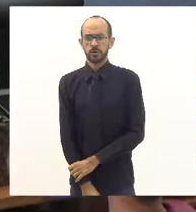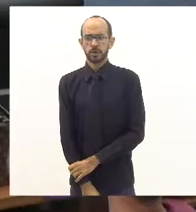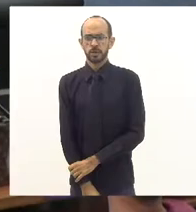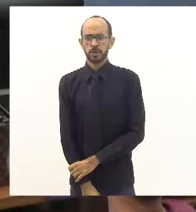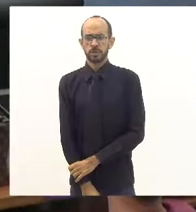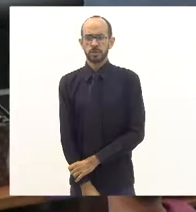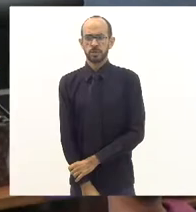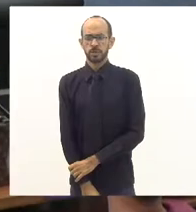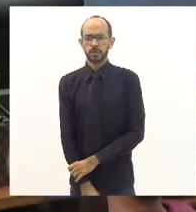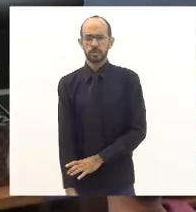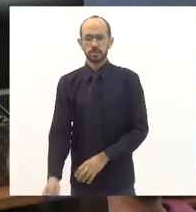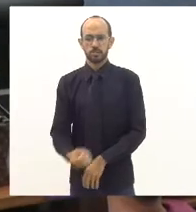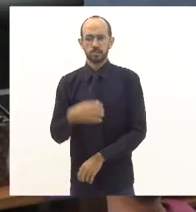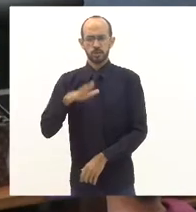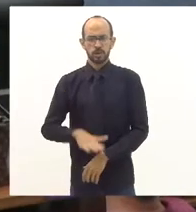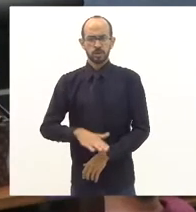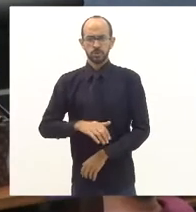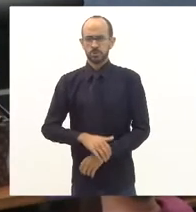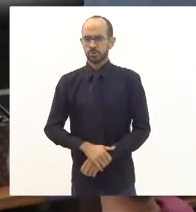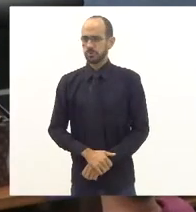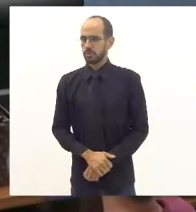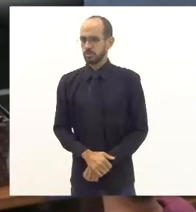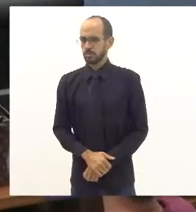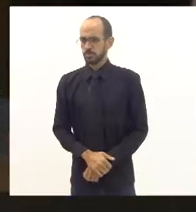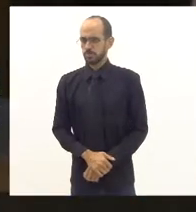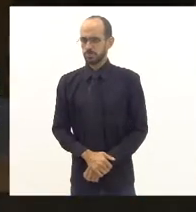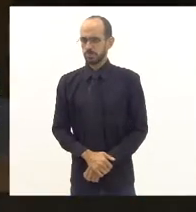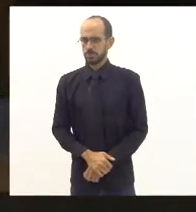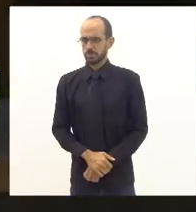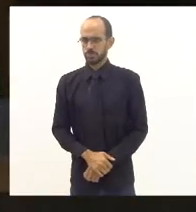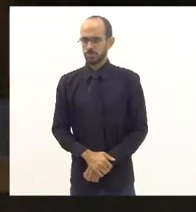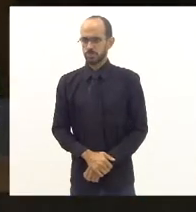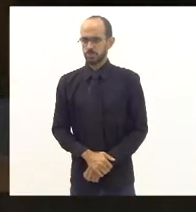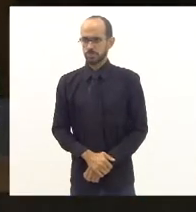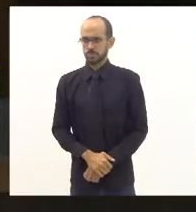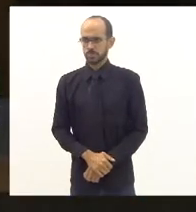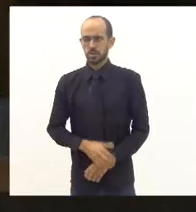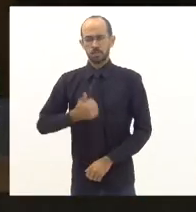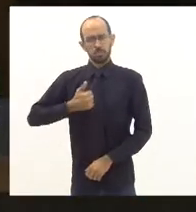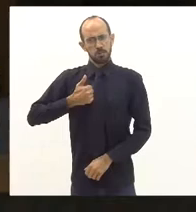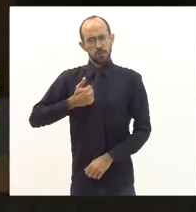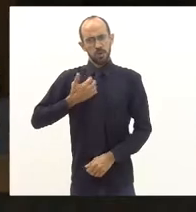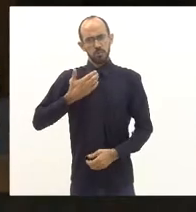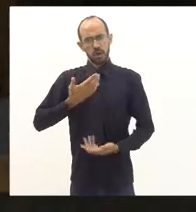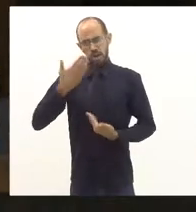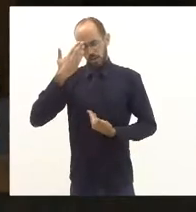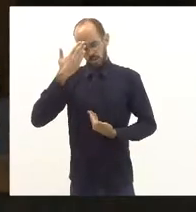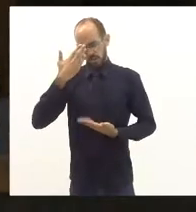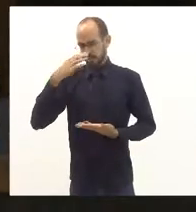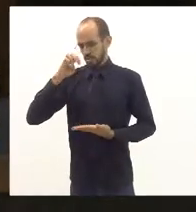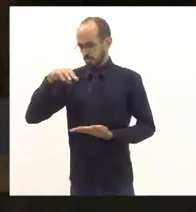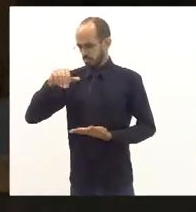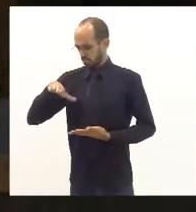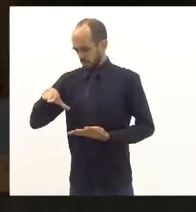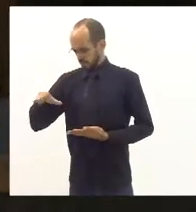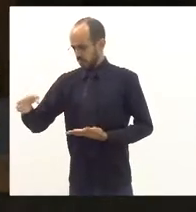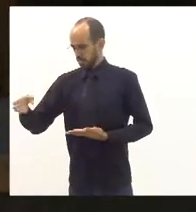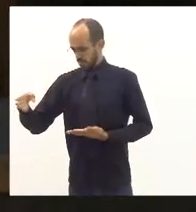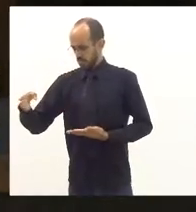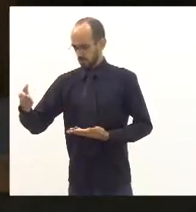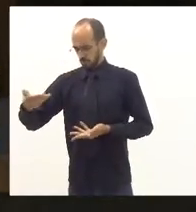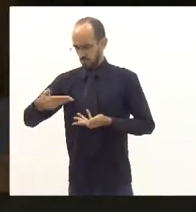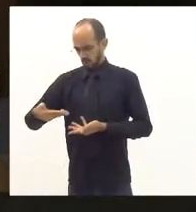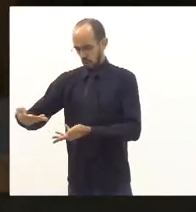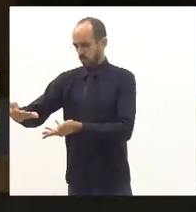Boa tarde. Tá. Bom, eu primeiro quero agradecer, viu, Mink, pelo convite e